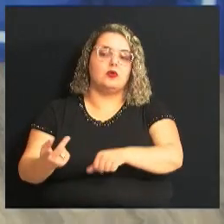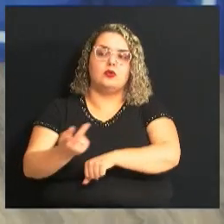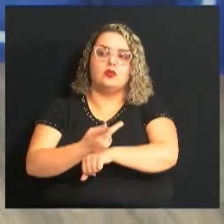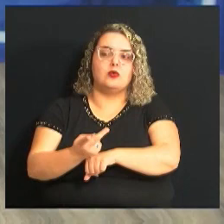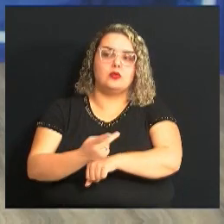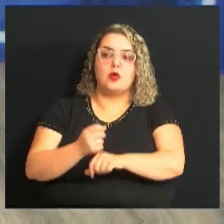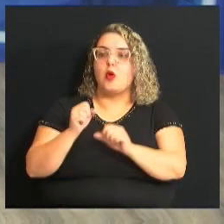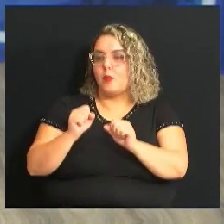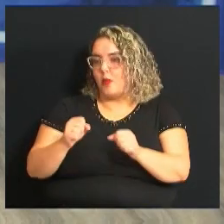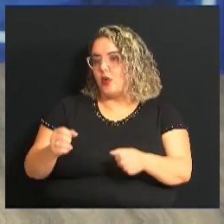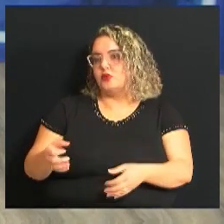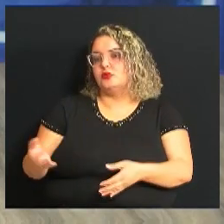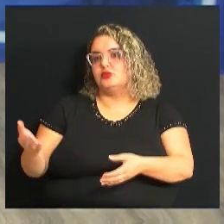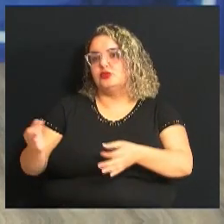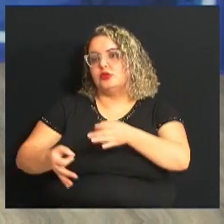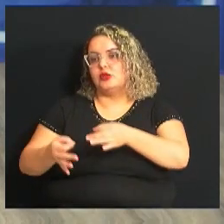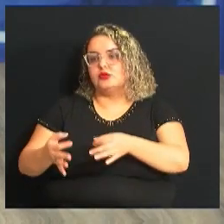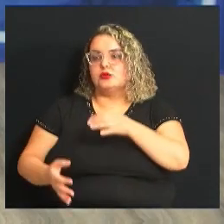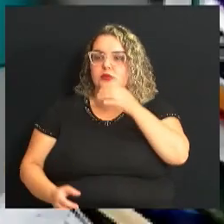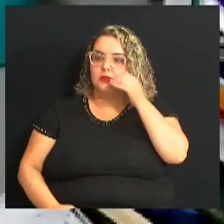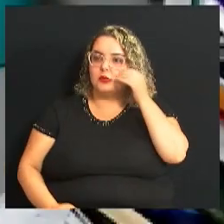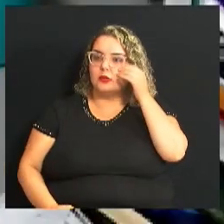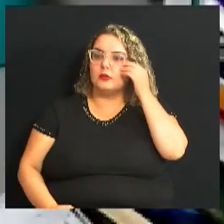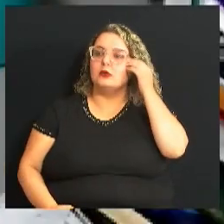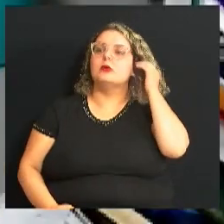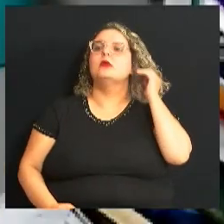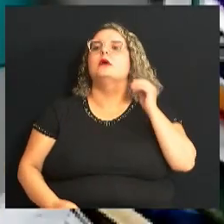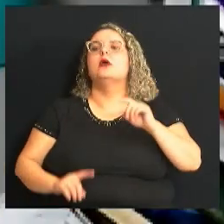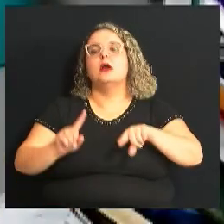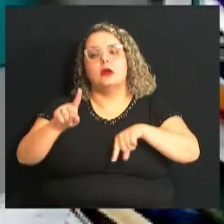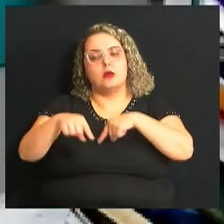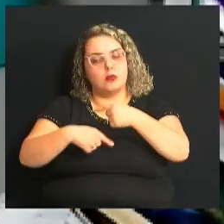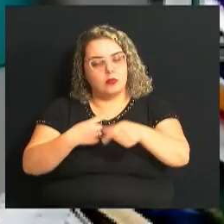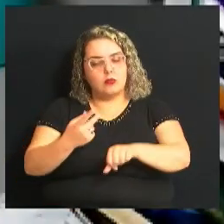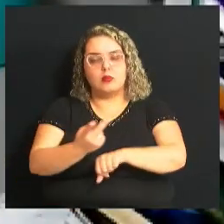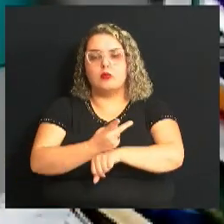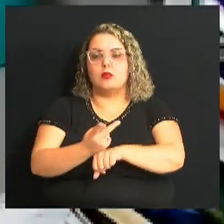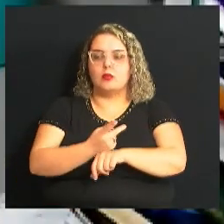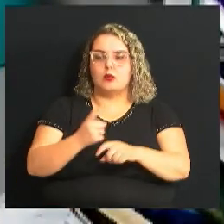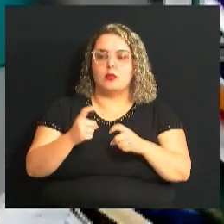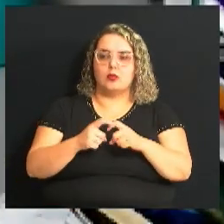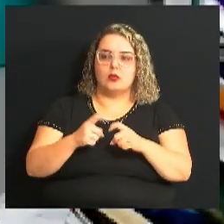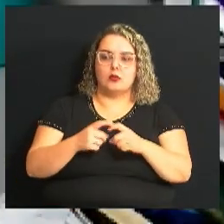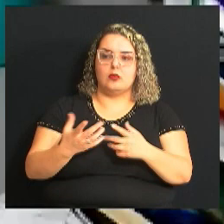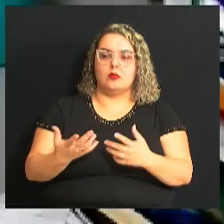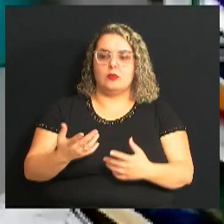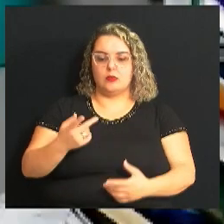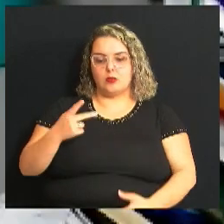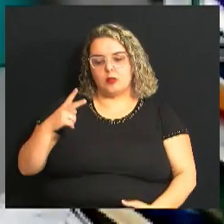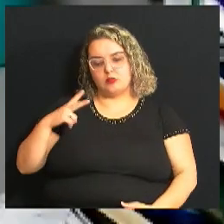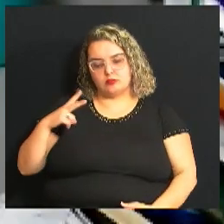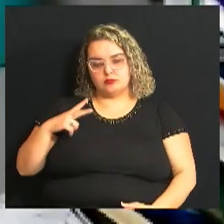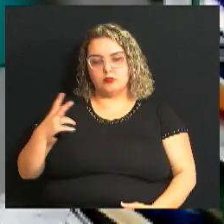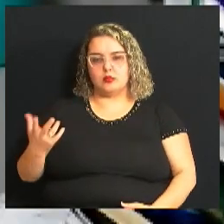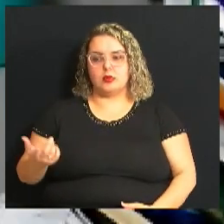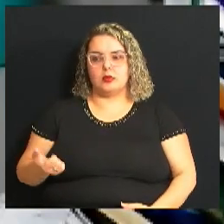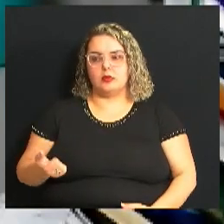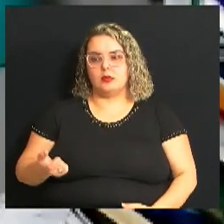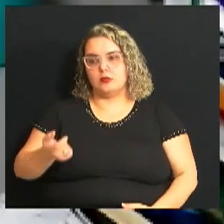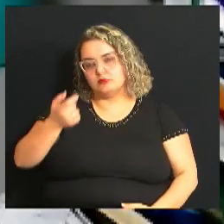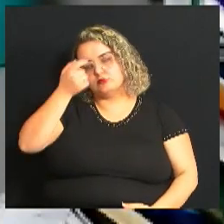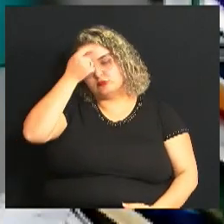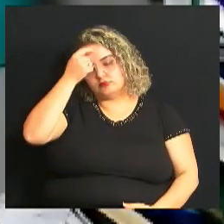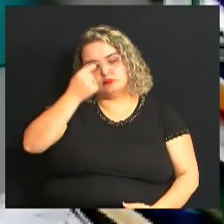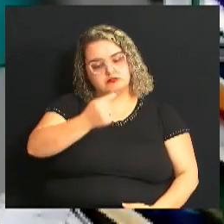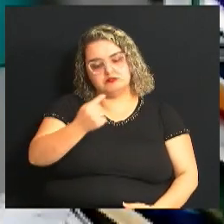na justiça? Não, ela procura outro médico. Se for uma objeção por consciência, é uma questão